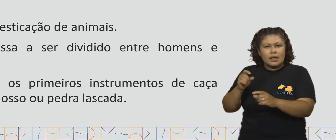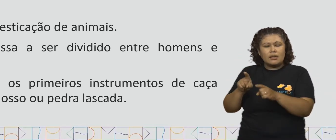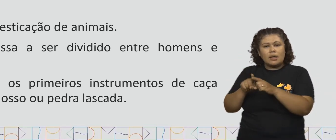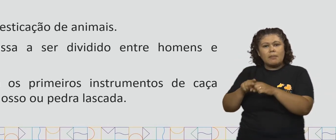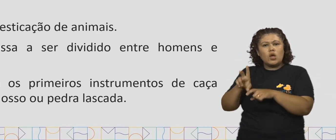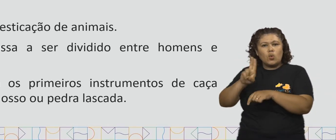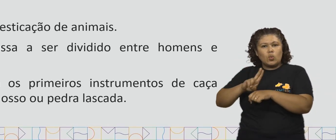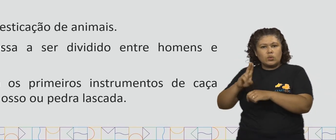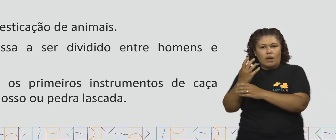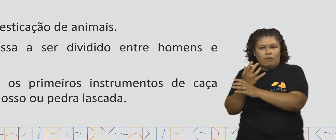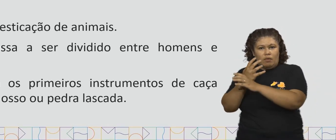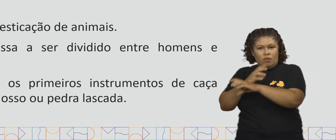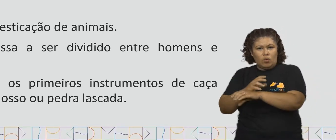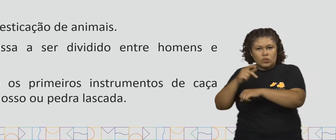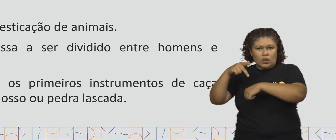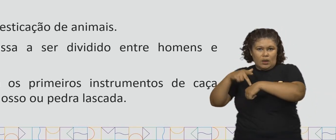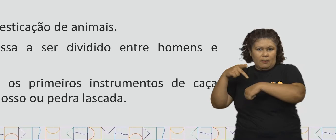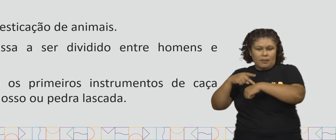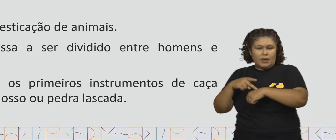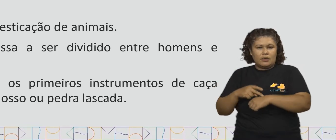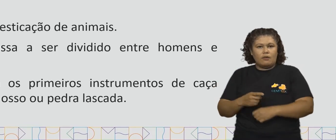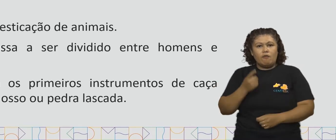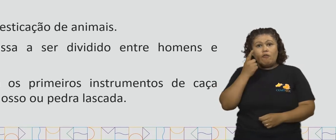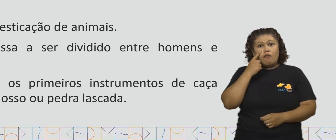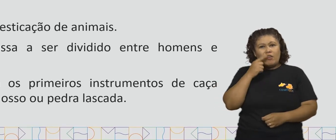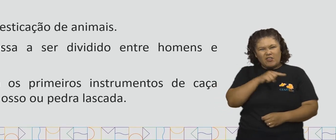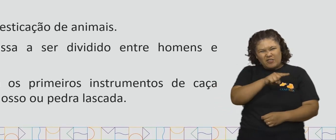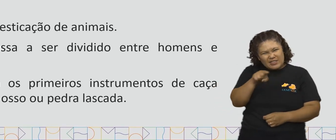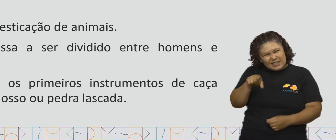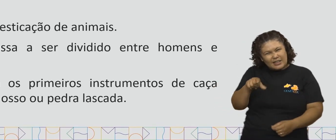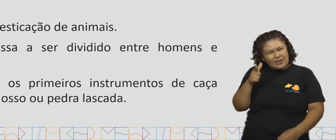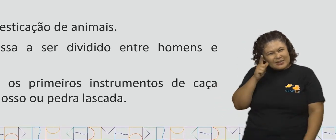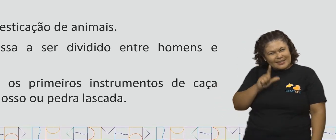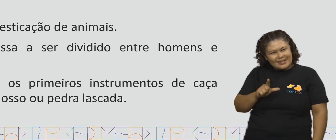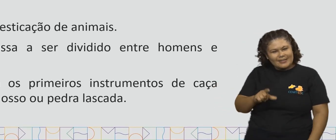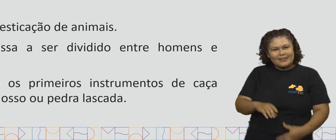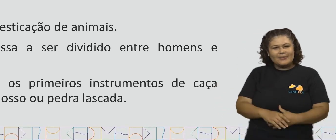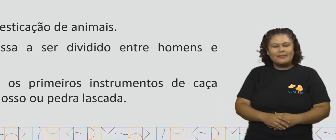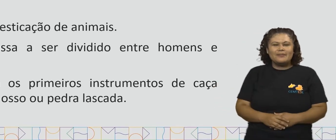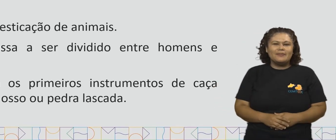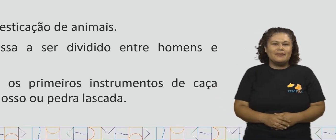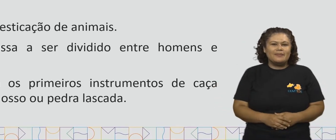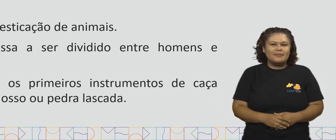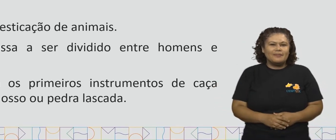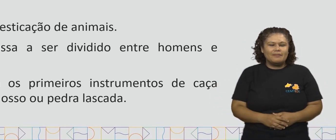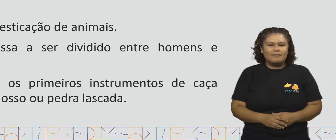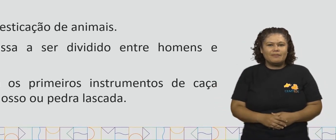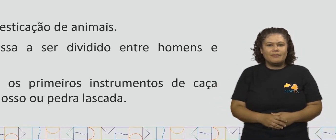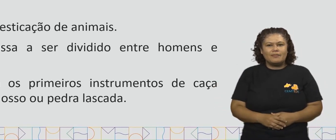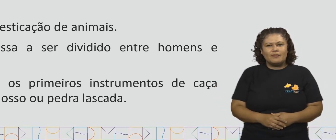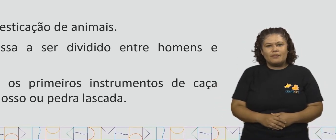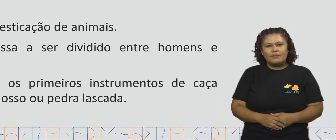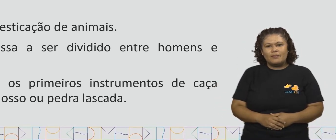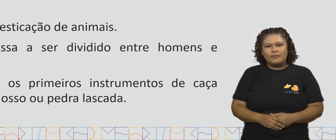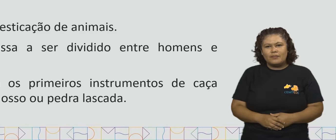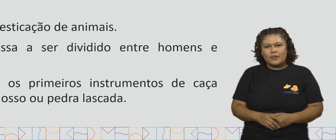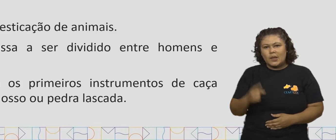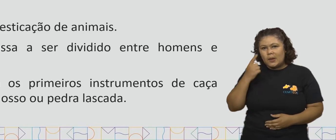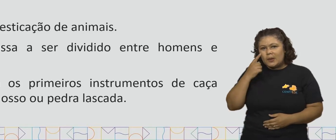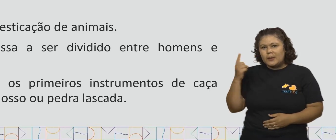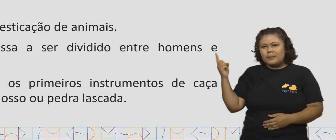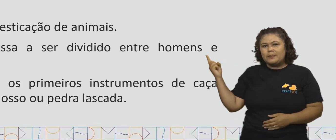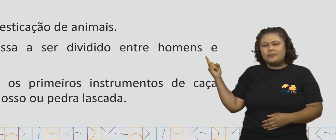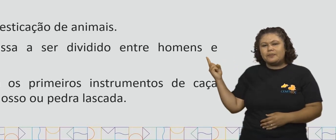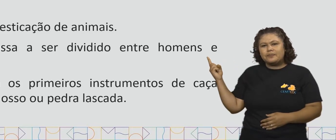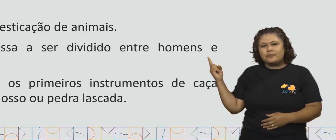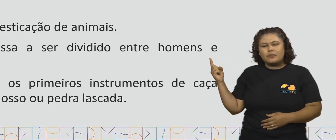lascada. Agora vamos ver se você acertou cada característica dessa ao período correto. Letra A, as primeiras aldeias eram